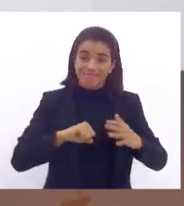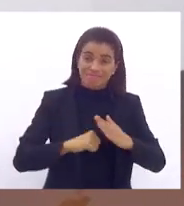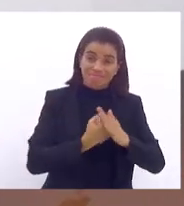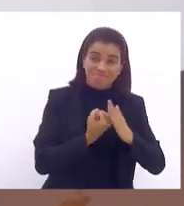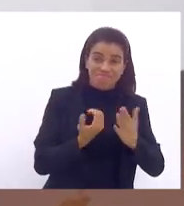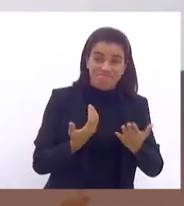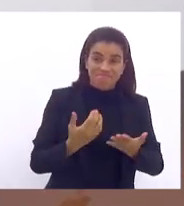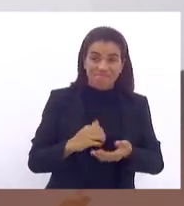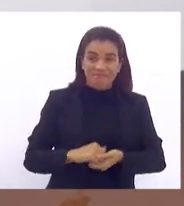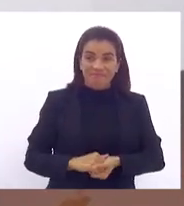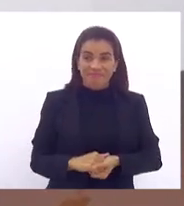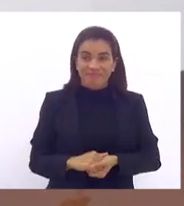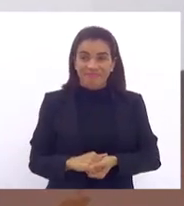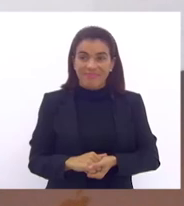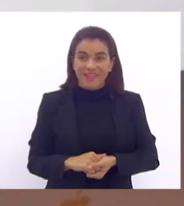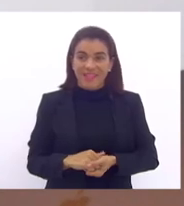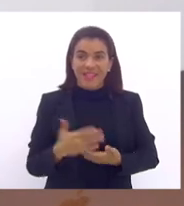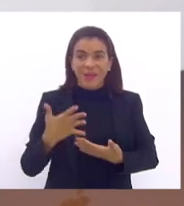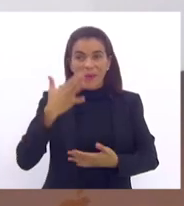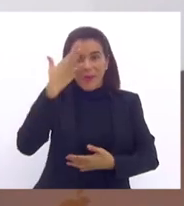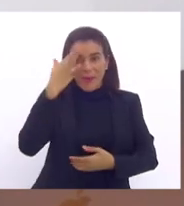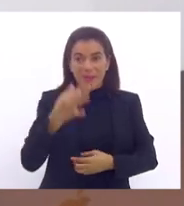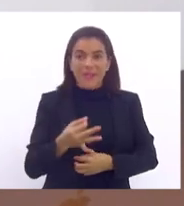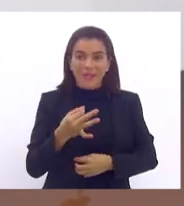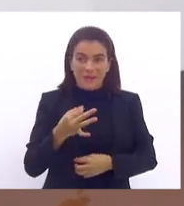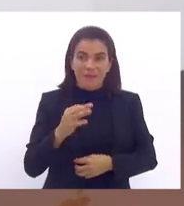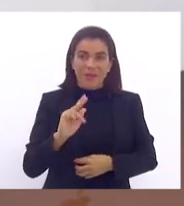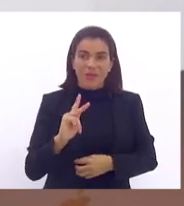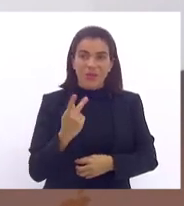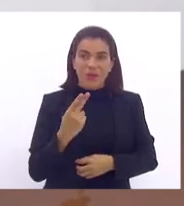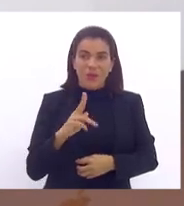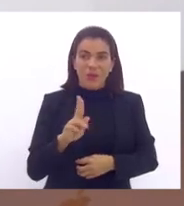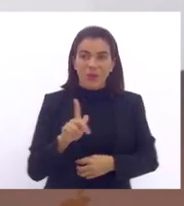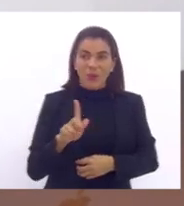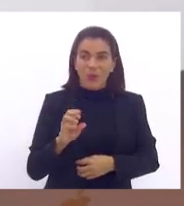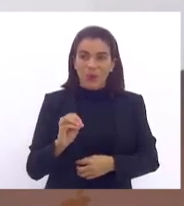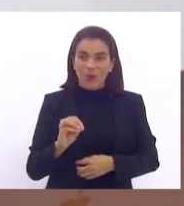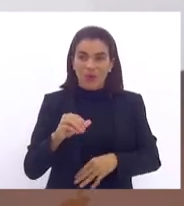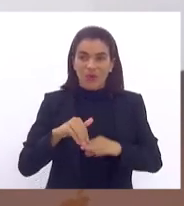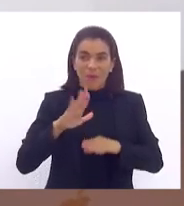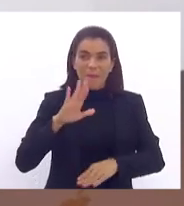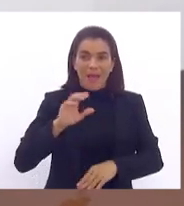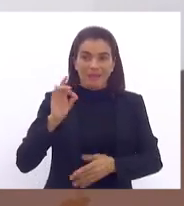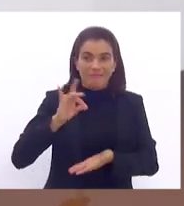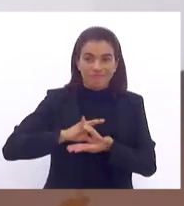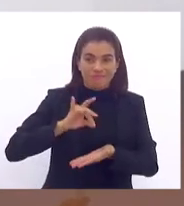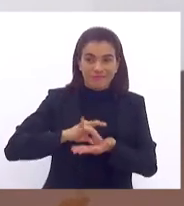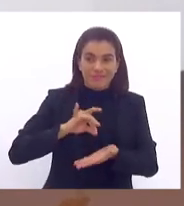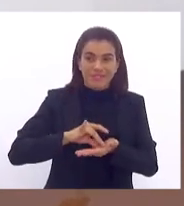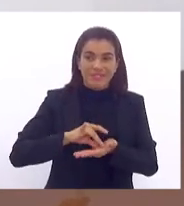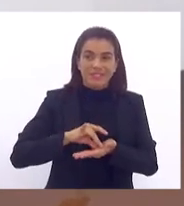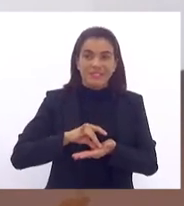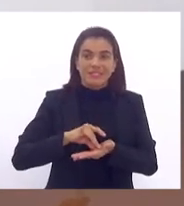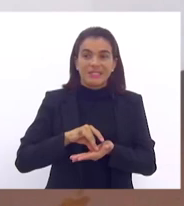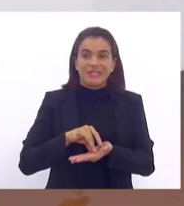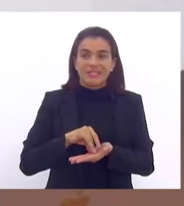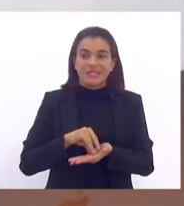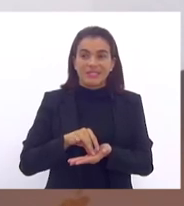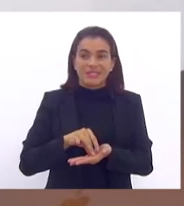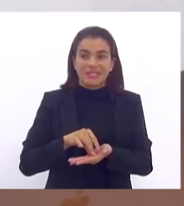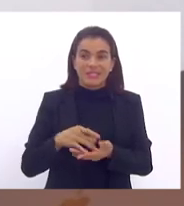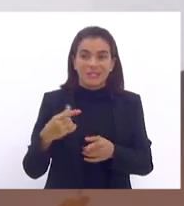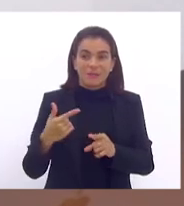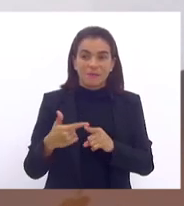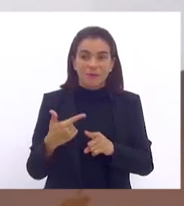Enfim então a interpretação que eu fiz com o Dr Hugo em certa medida foi um pouco mais realista que os próprios Reis né porque